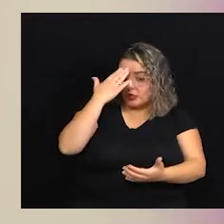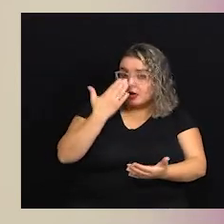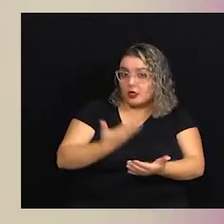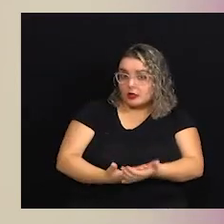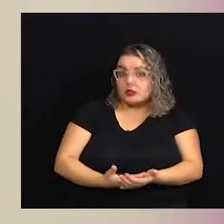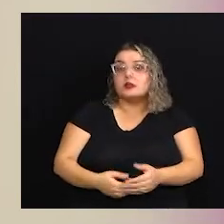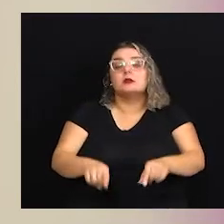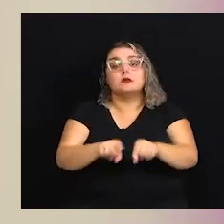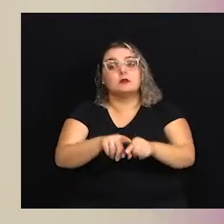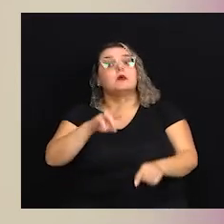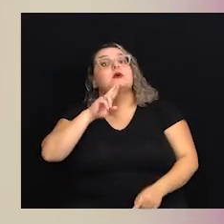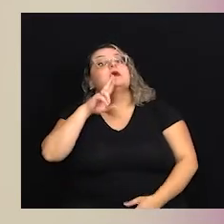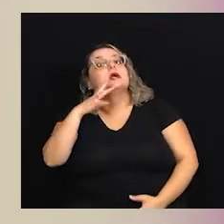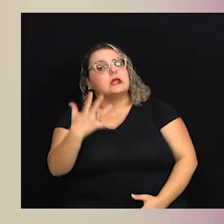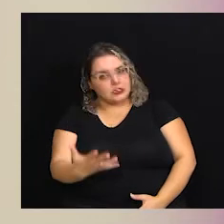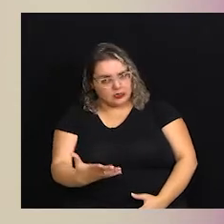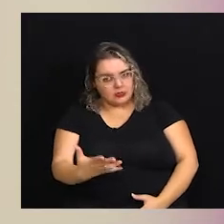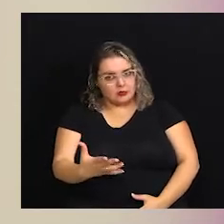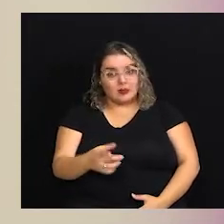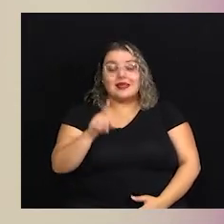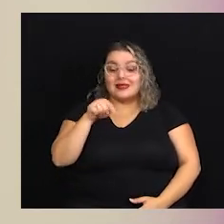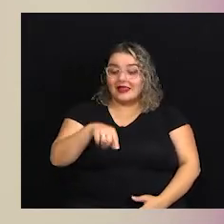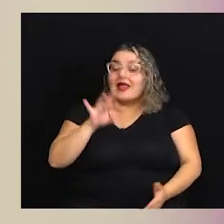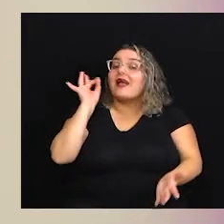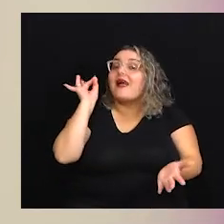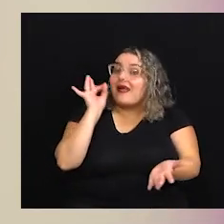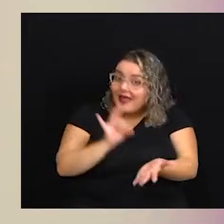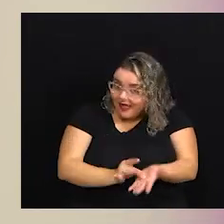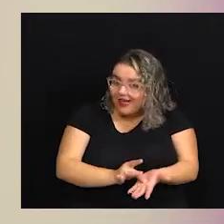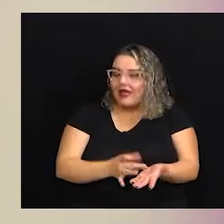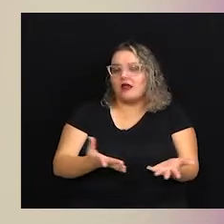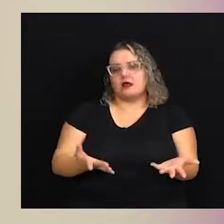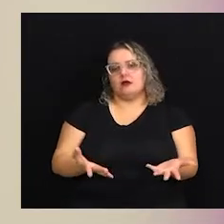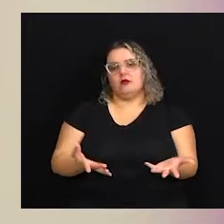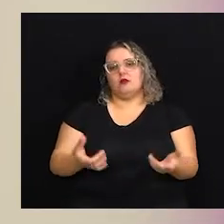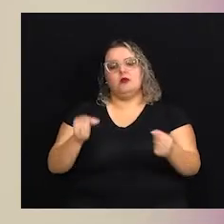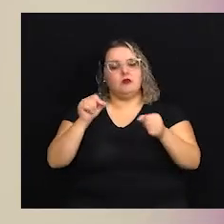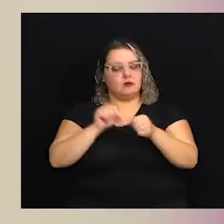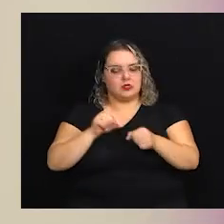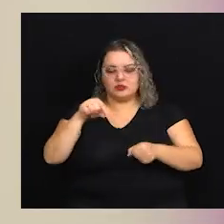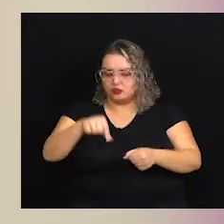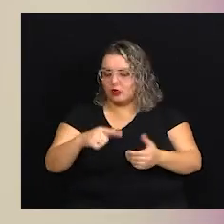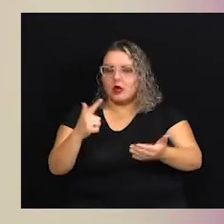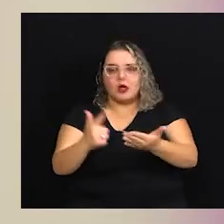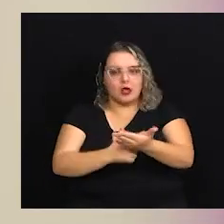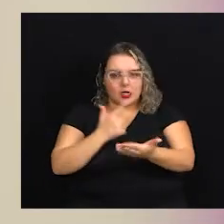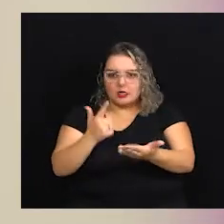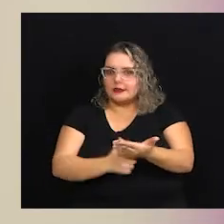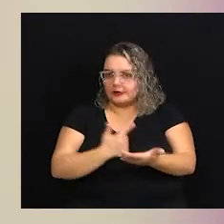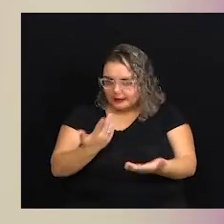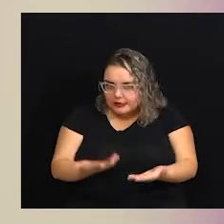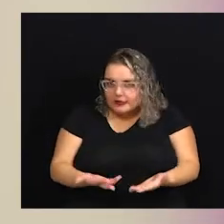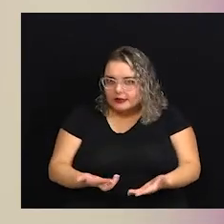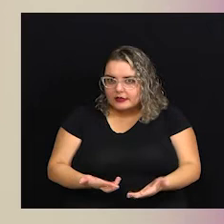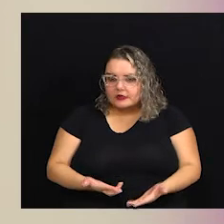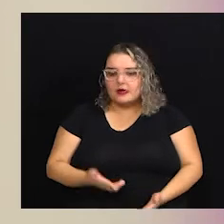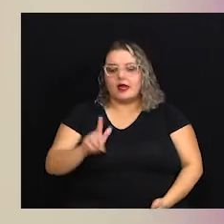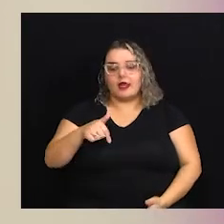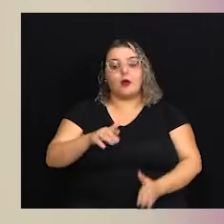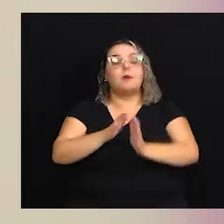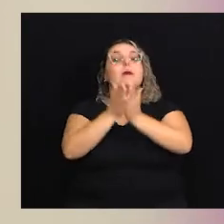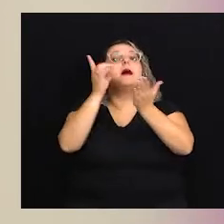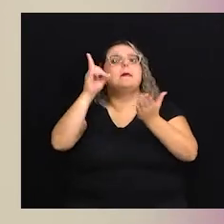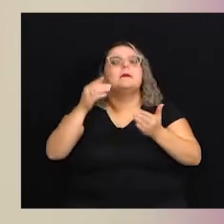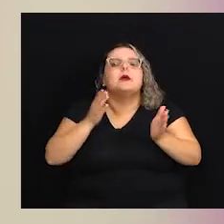e baseado em resultados. Ele é real. Fez o que está aí, eu digo que ele tem que ser assim